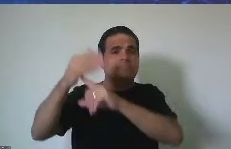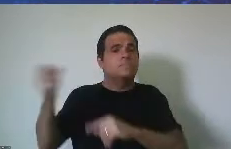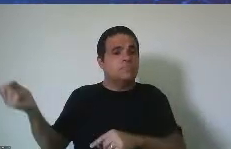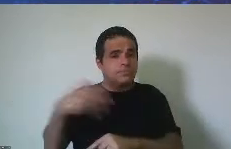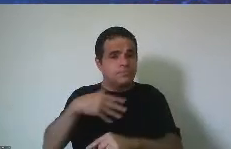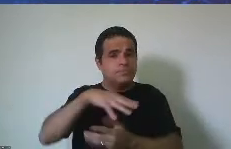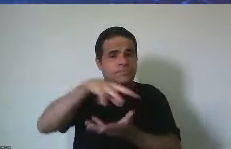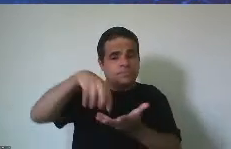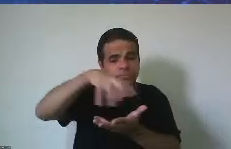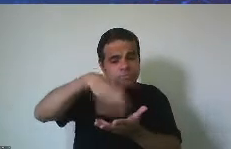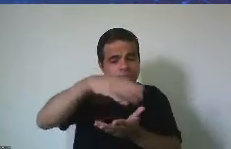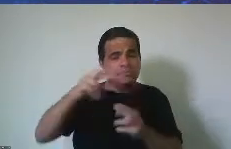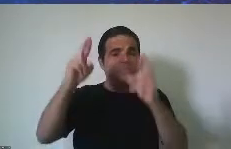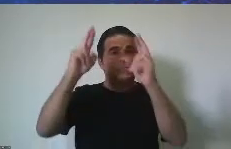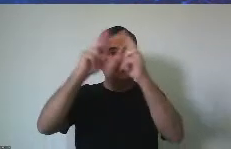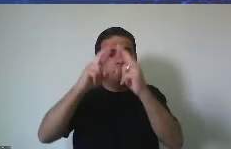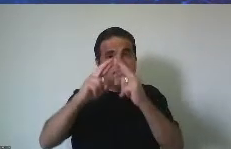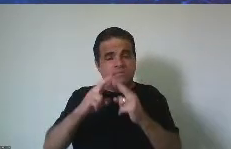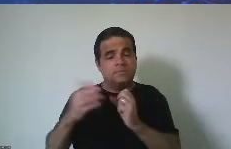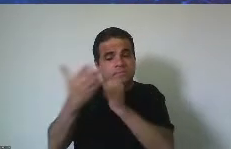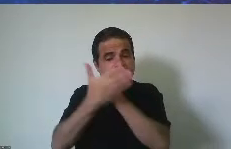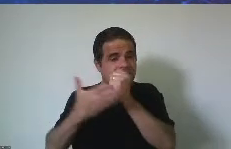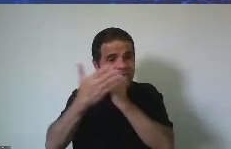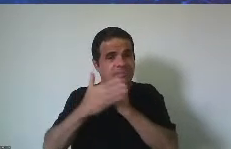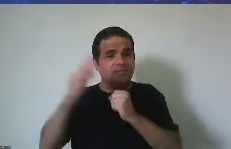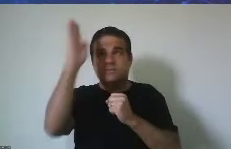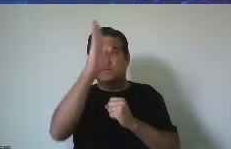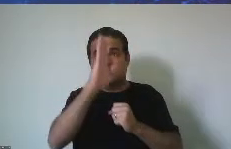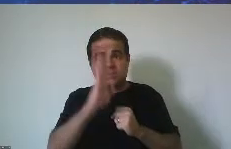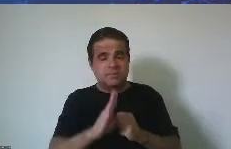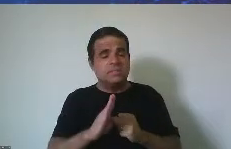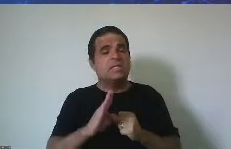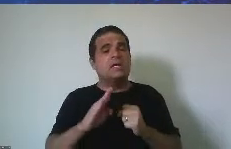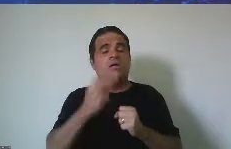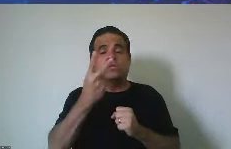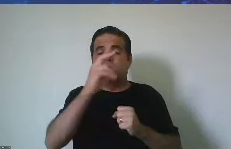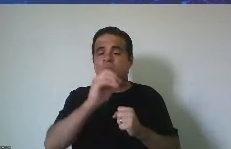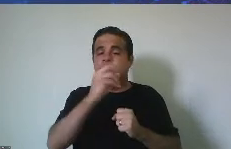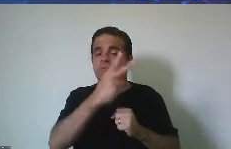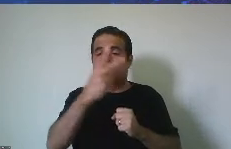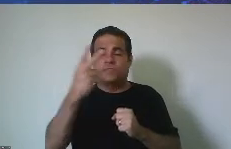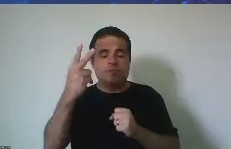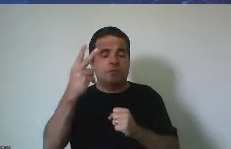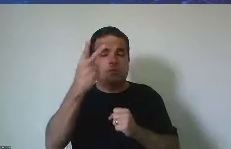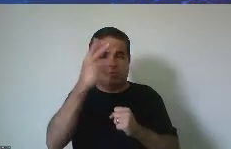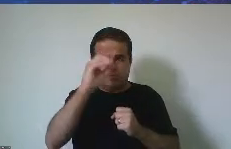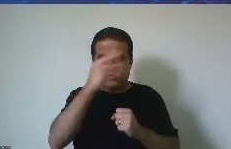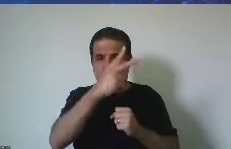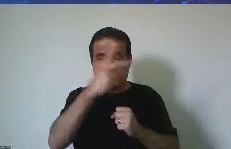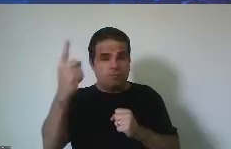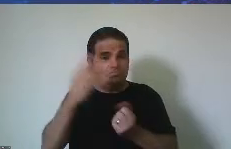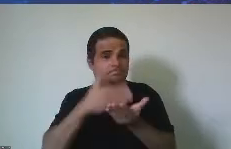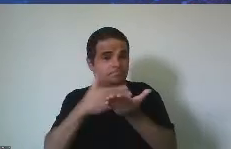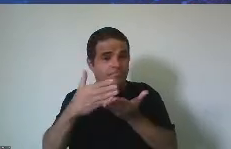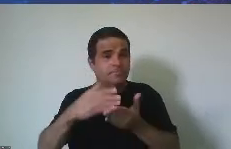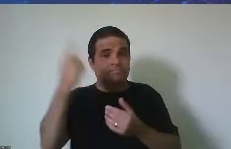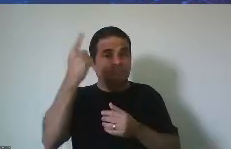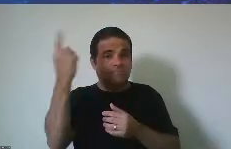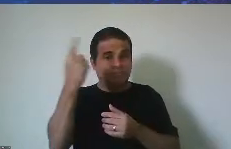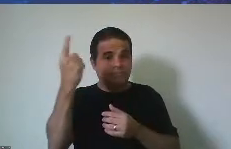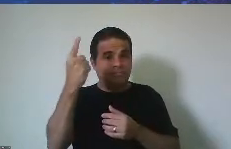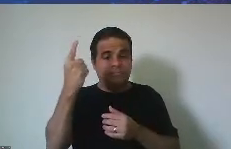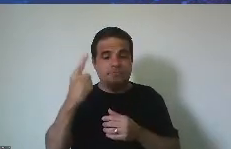na rede básica brasileira onde em 2021 nós inauguramos a primeira subestação digital